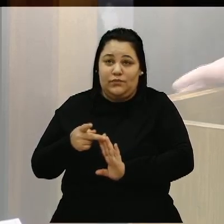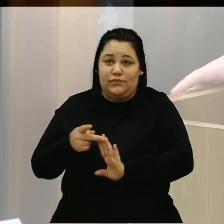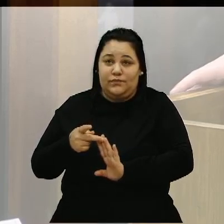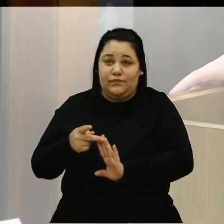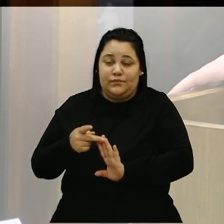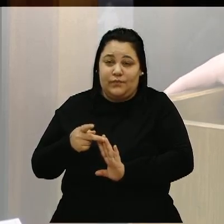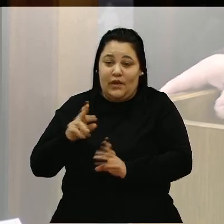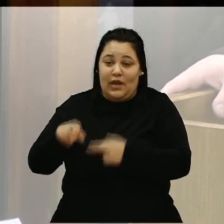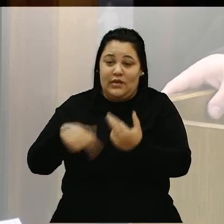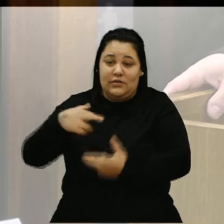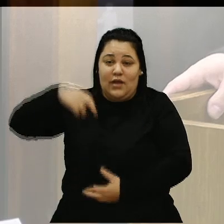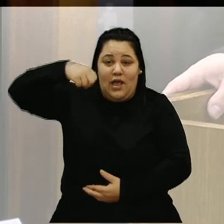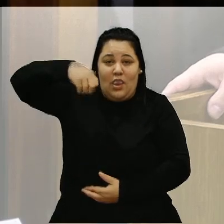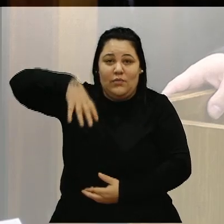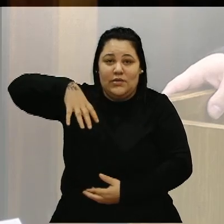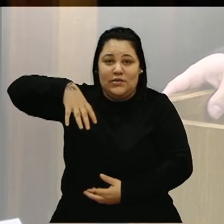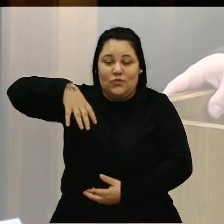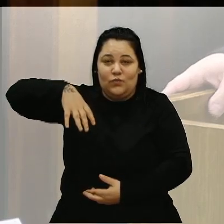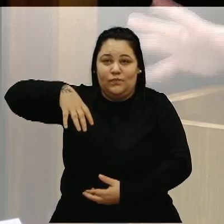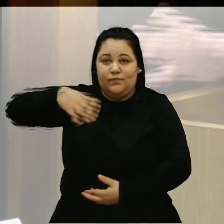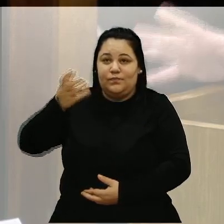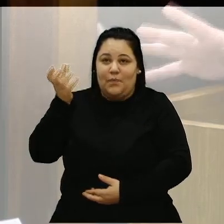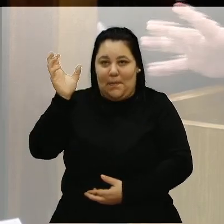da iluminação,